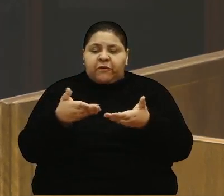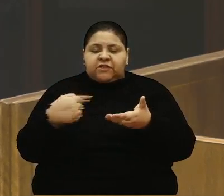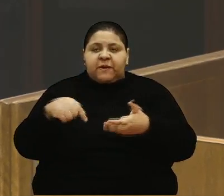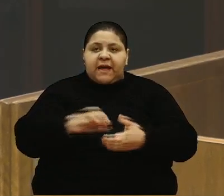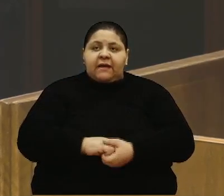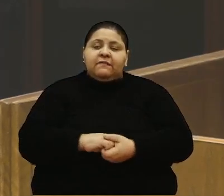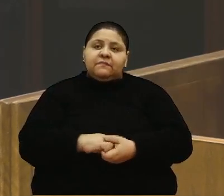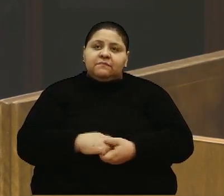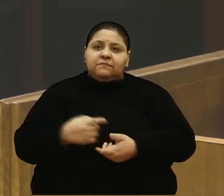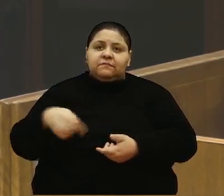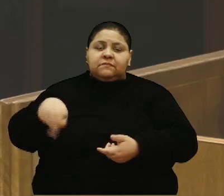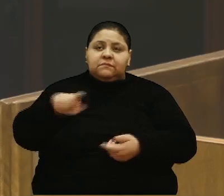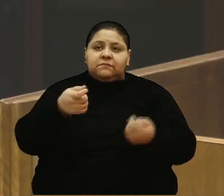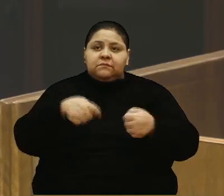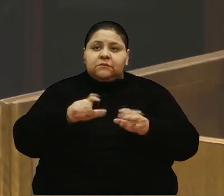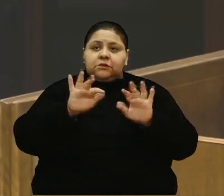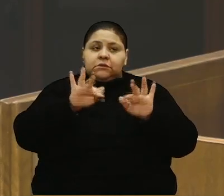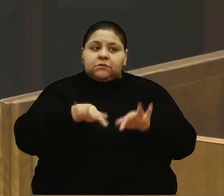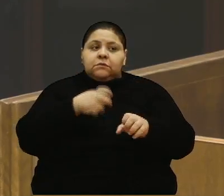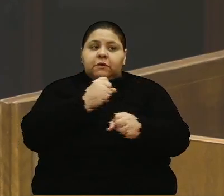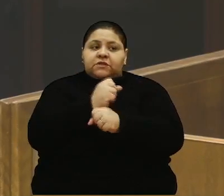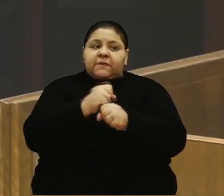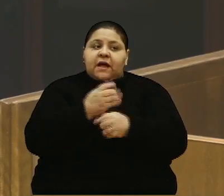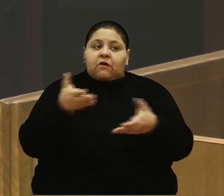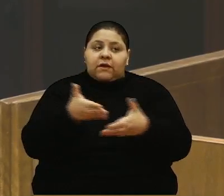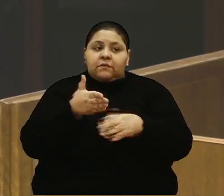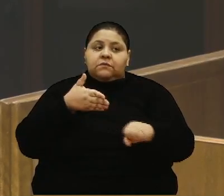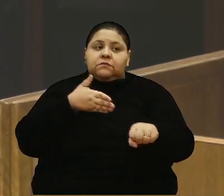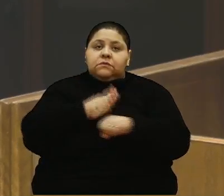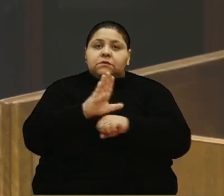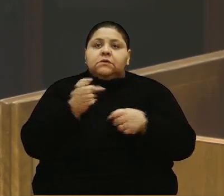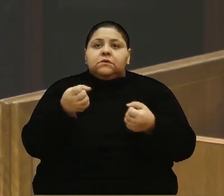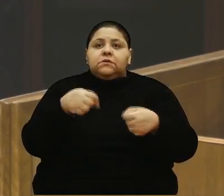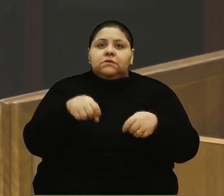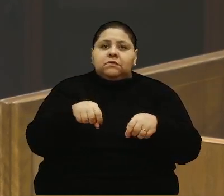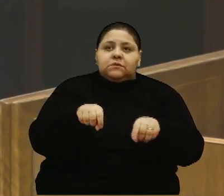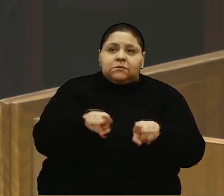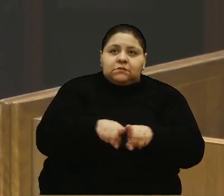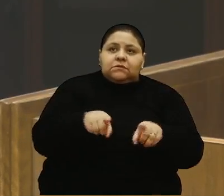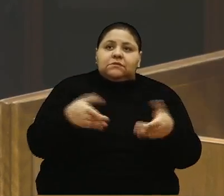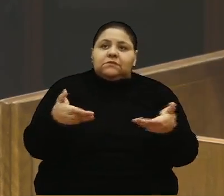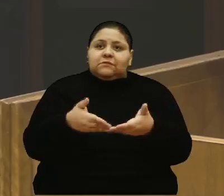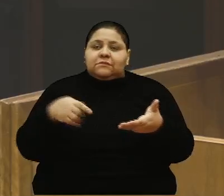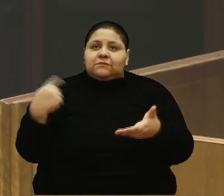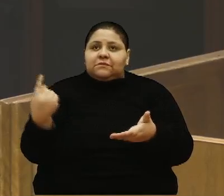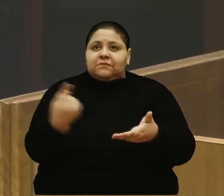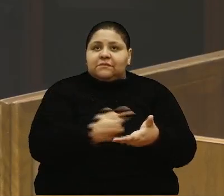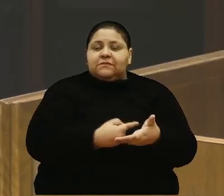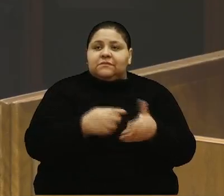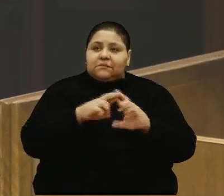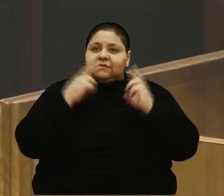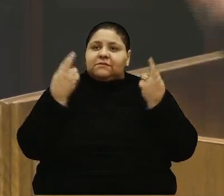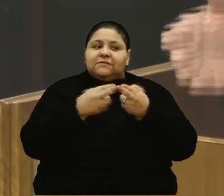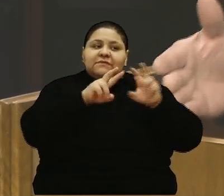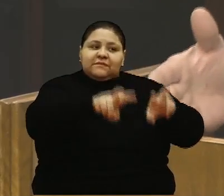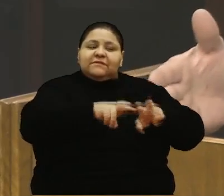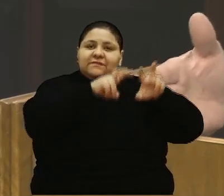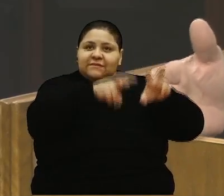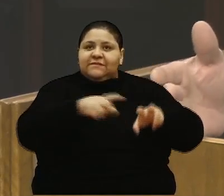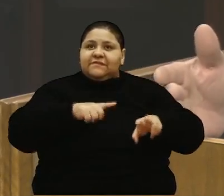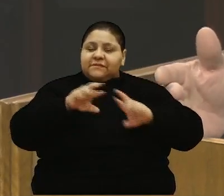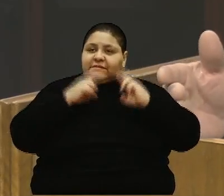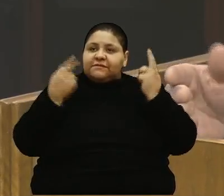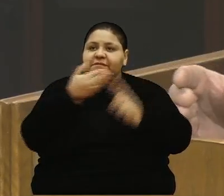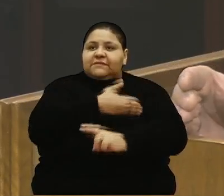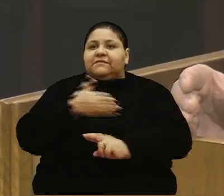Nós estamos aí para o final do ano, e eu participei muito com o presidente do SAMAI, João Wes, de muitas reuniões no interior. Nós tivemos audiência